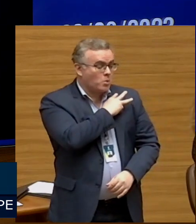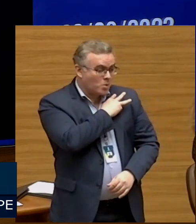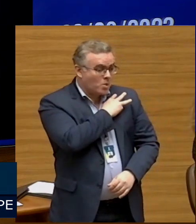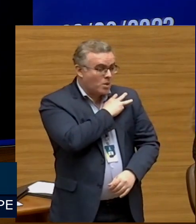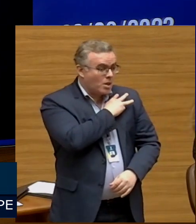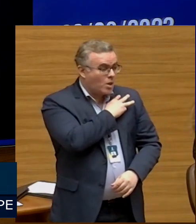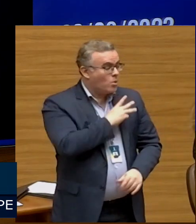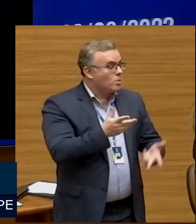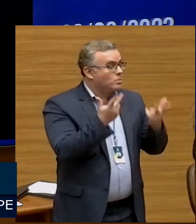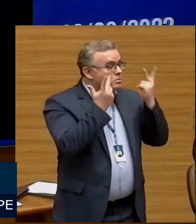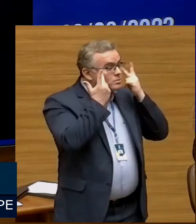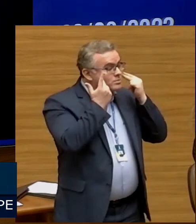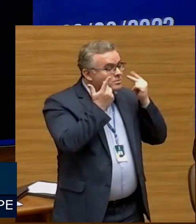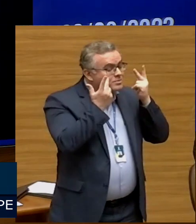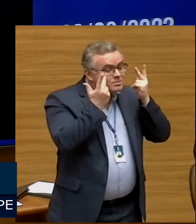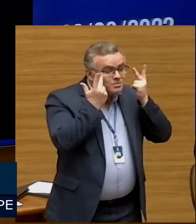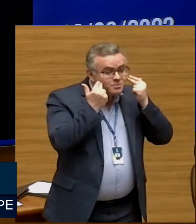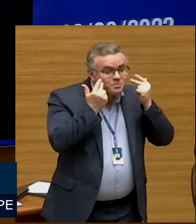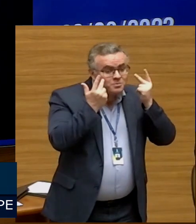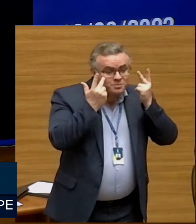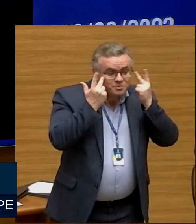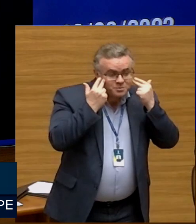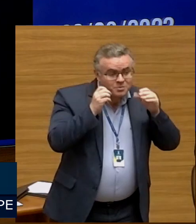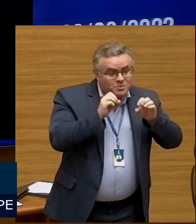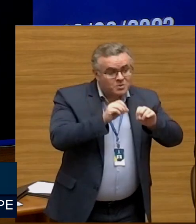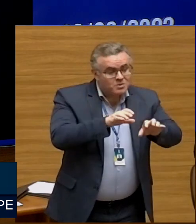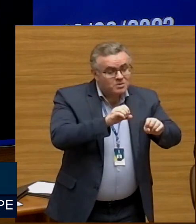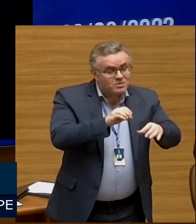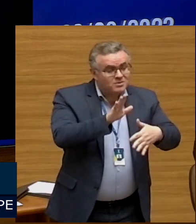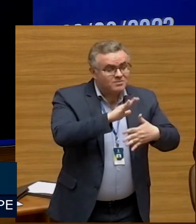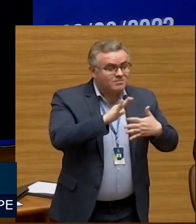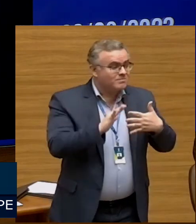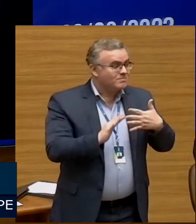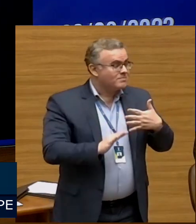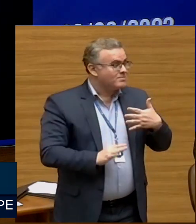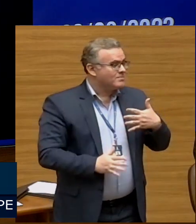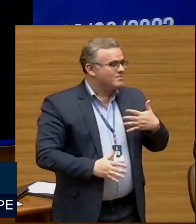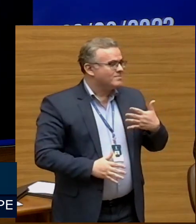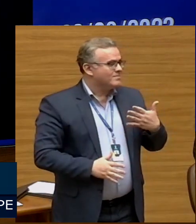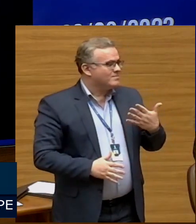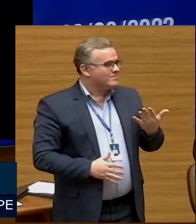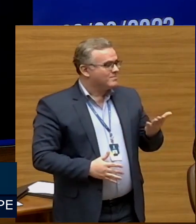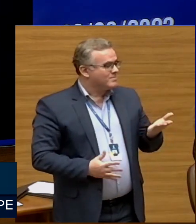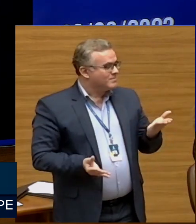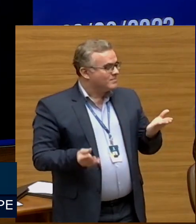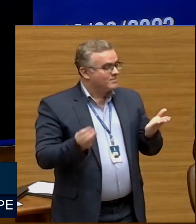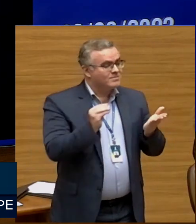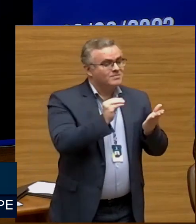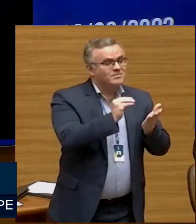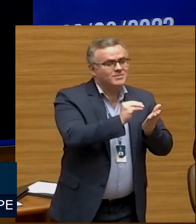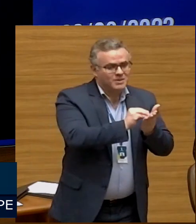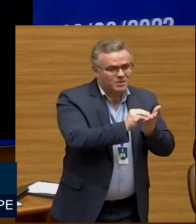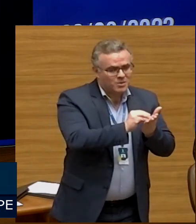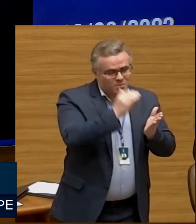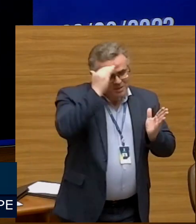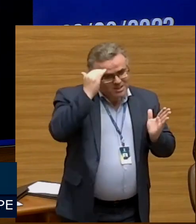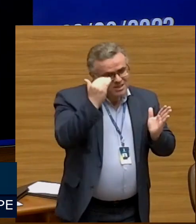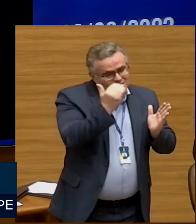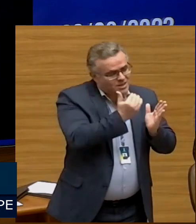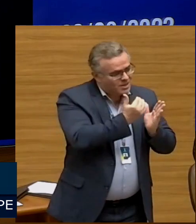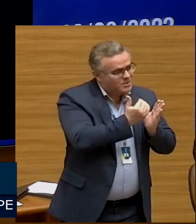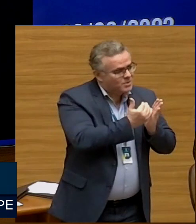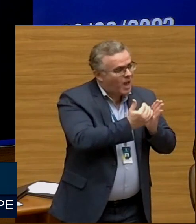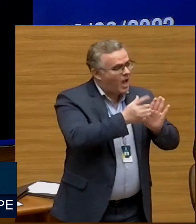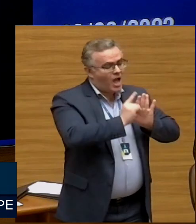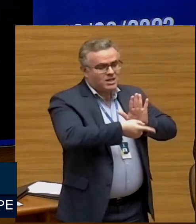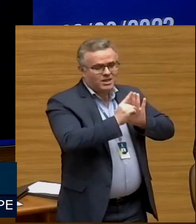modalidade normal, do ensino da língua brasileira de sinais como parte integrante das diretrizes curriculares.